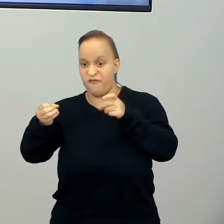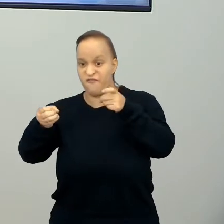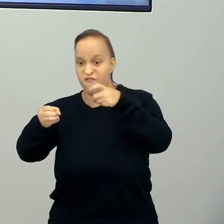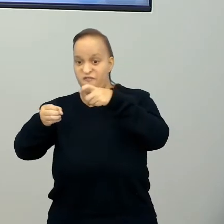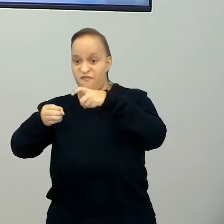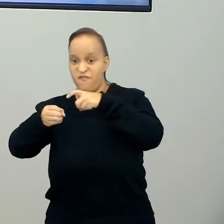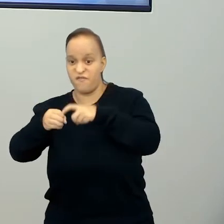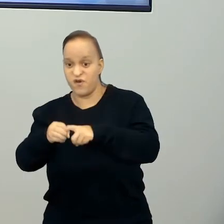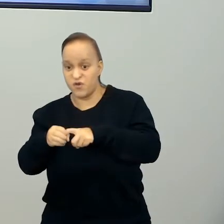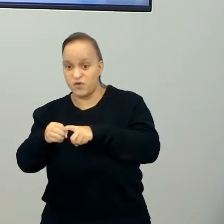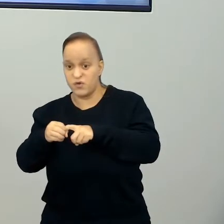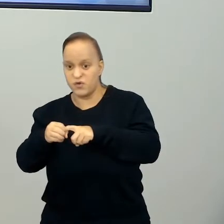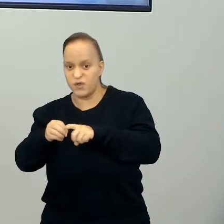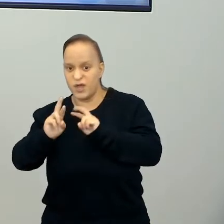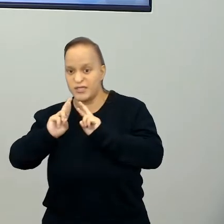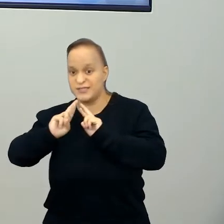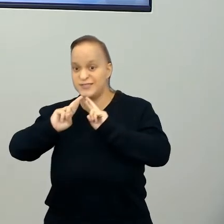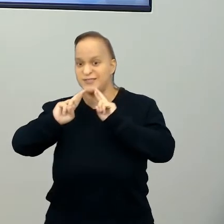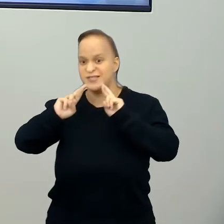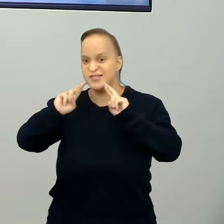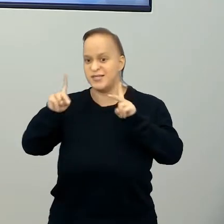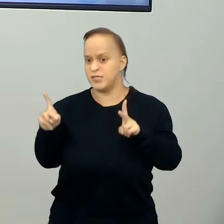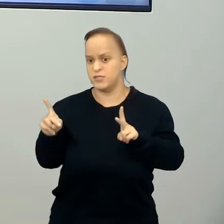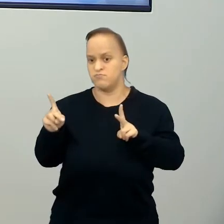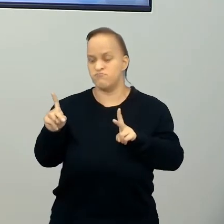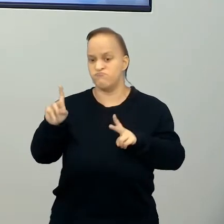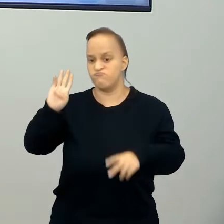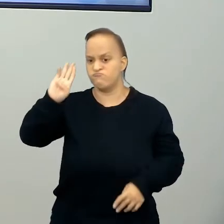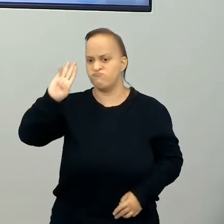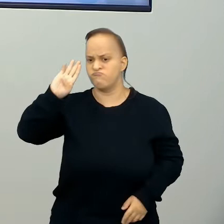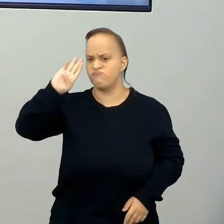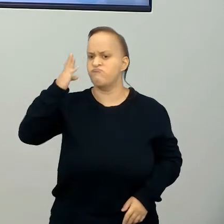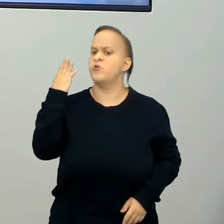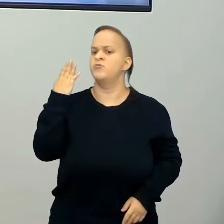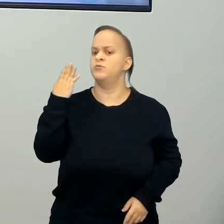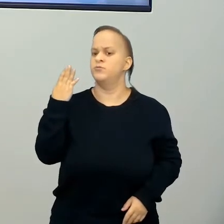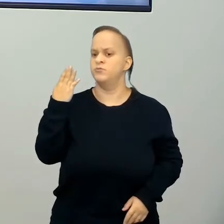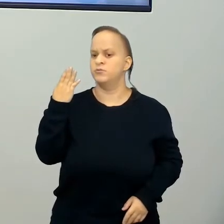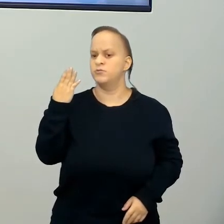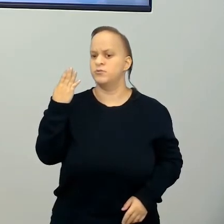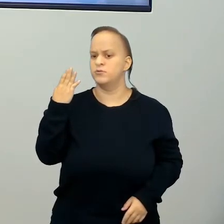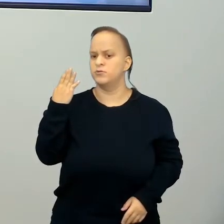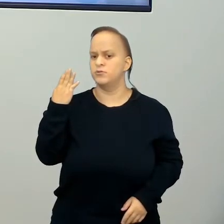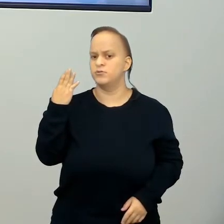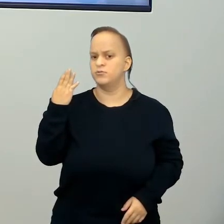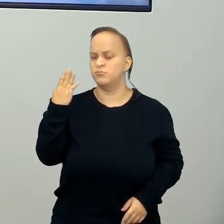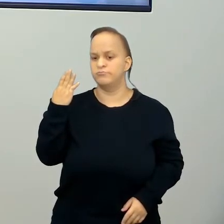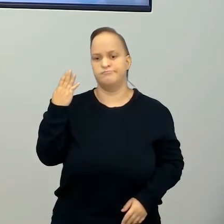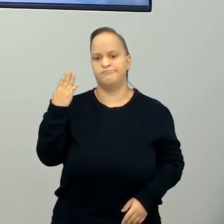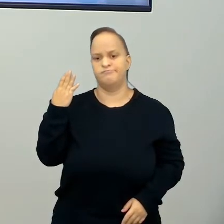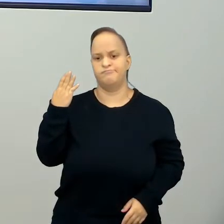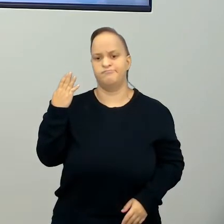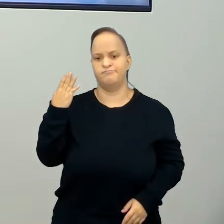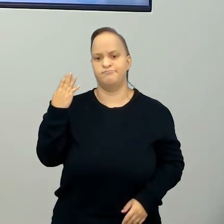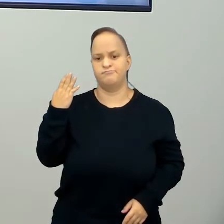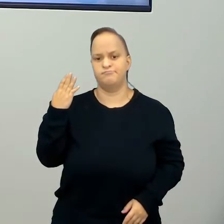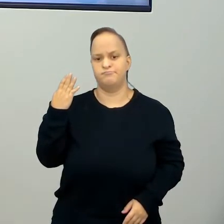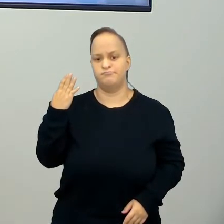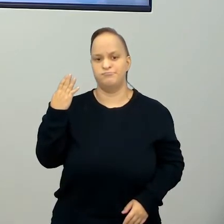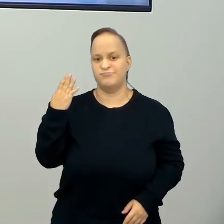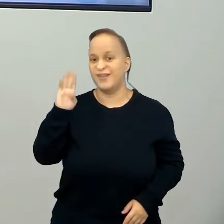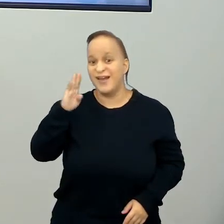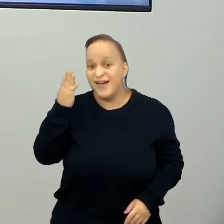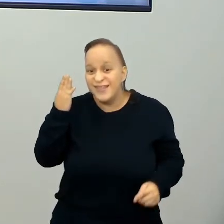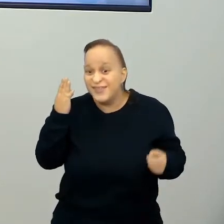falava antes. Ela não é mais a mesma pessoa, ela é falsa, porque ela era de um jeito e agora ela tá de outro, porque ela é falsa. Ela não é